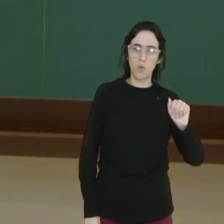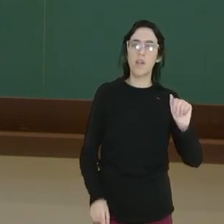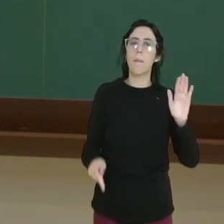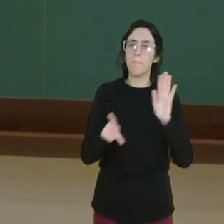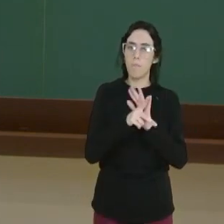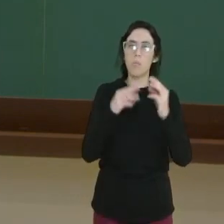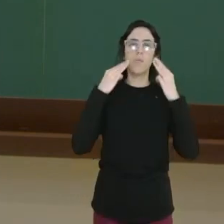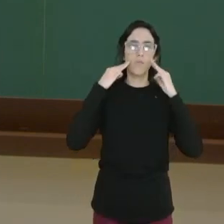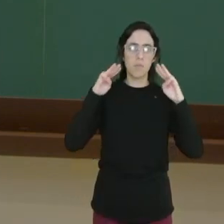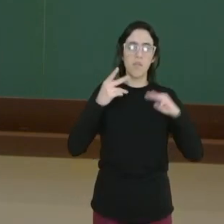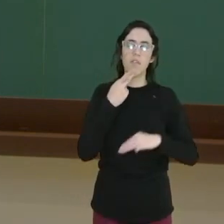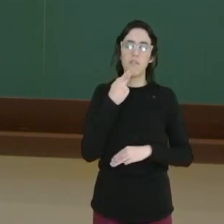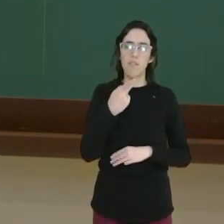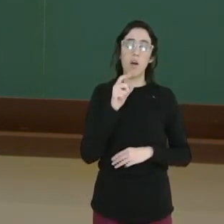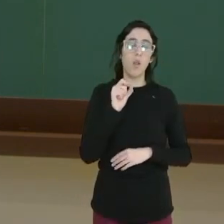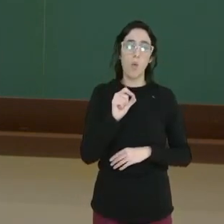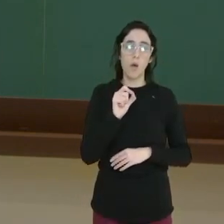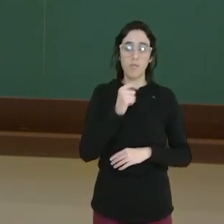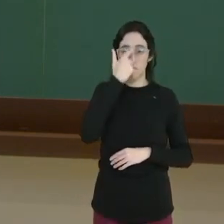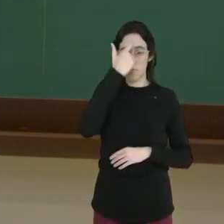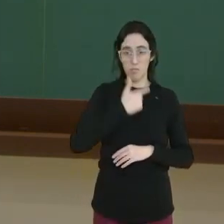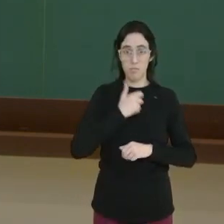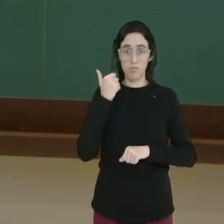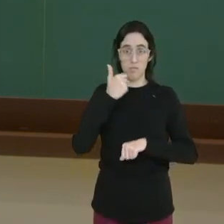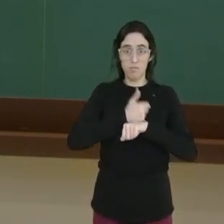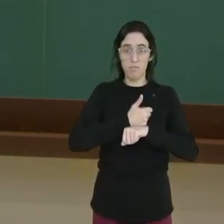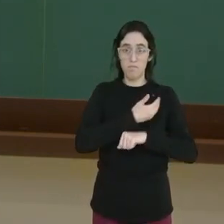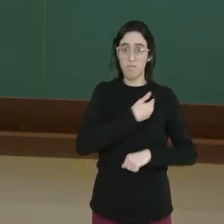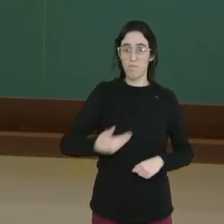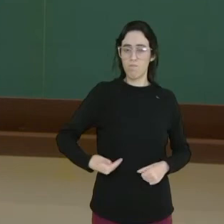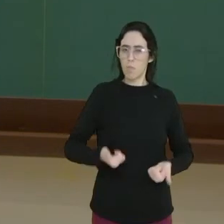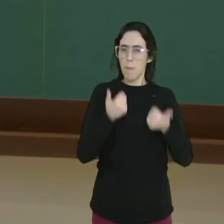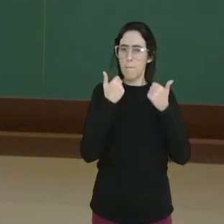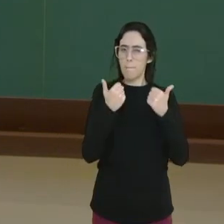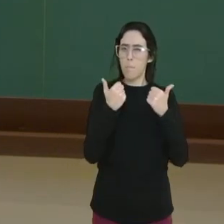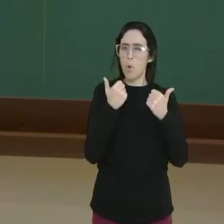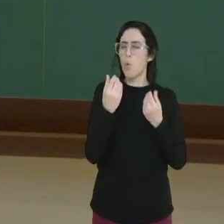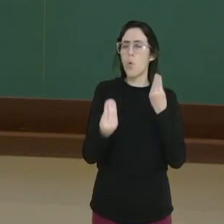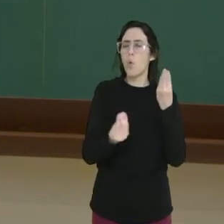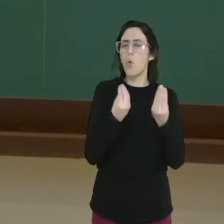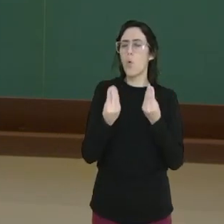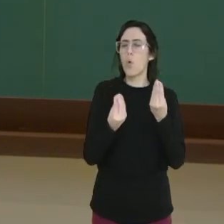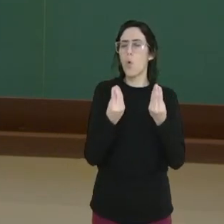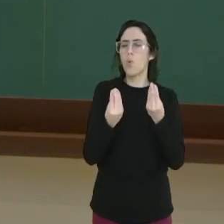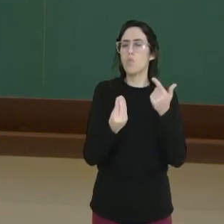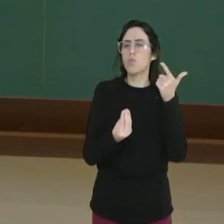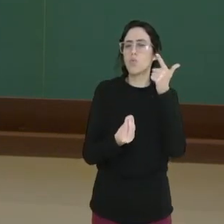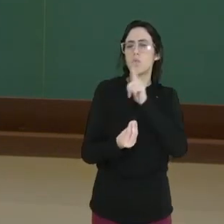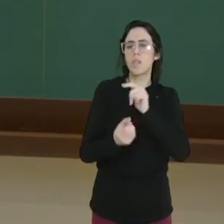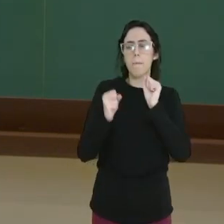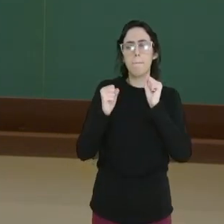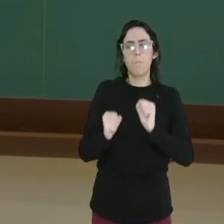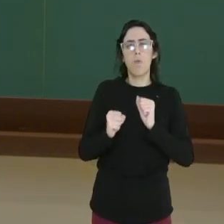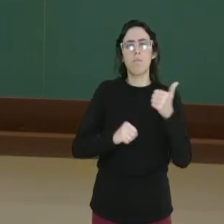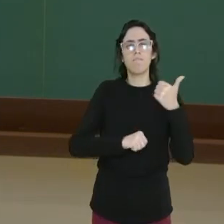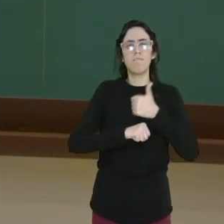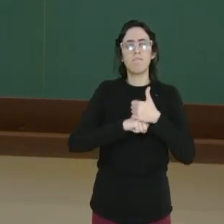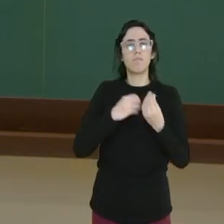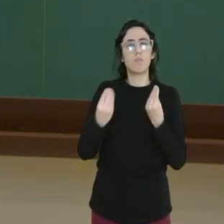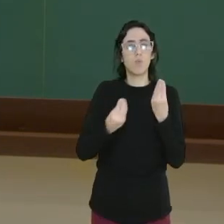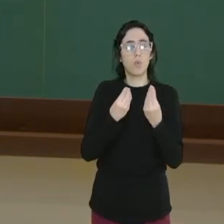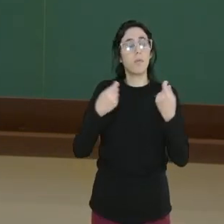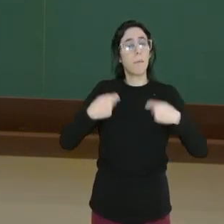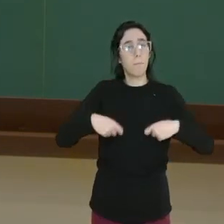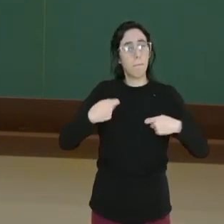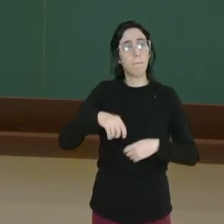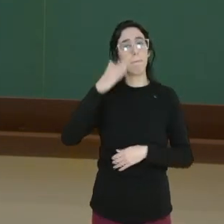Maquiavel, no sentido de que o bom governante, para atingir a sua finalidade, a manutenção do poder, deve saber enxergar